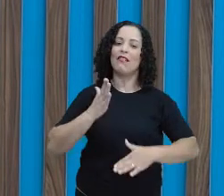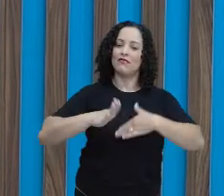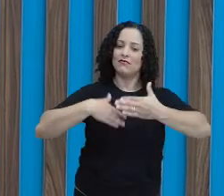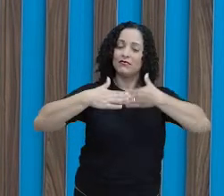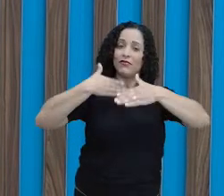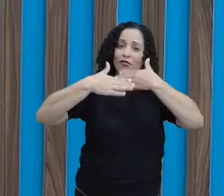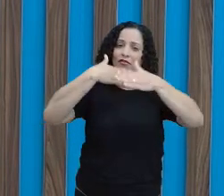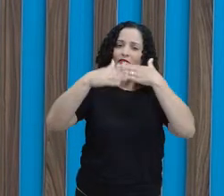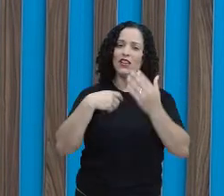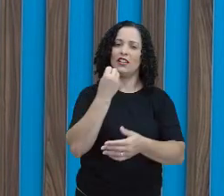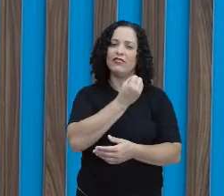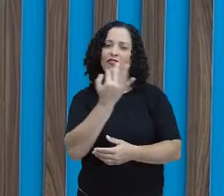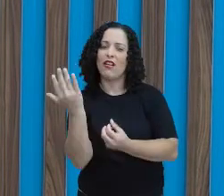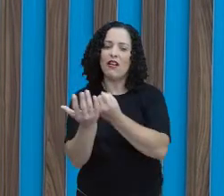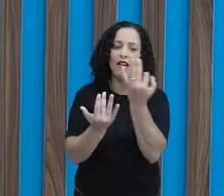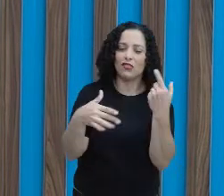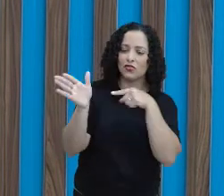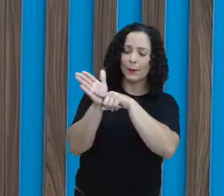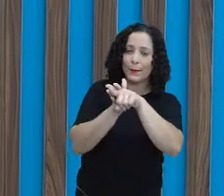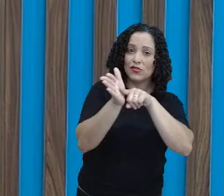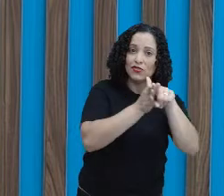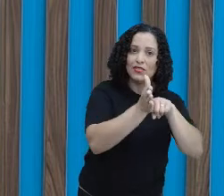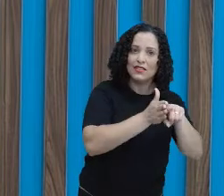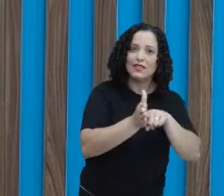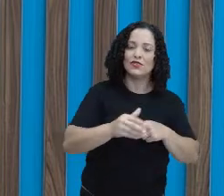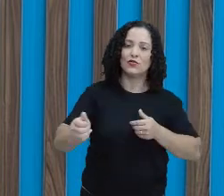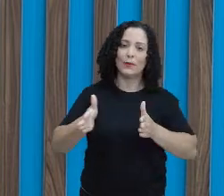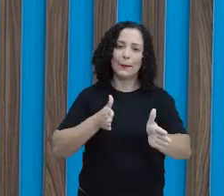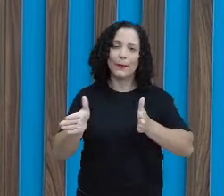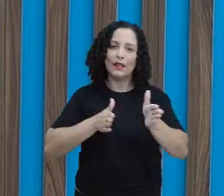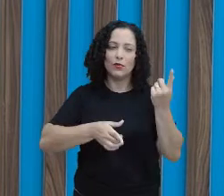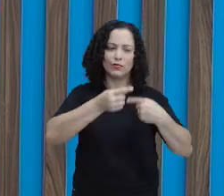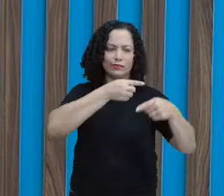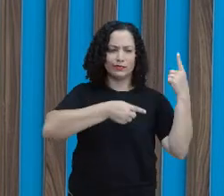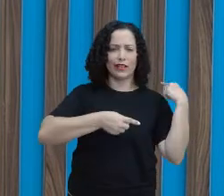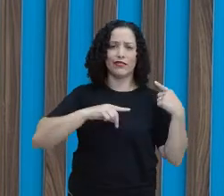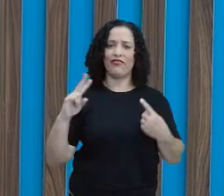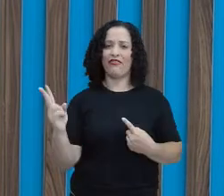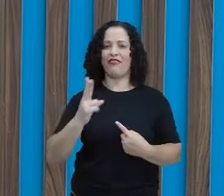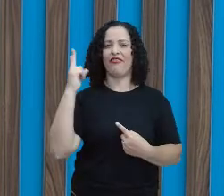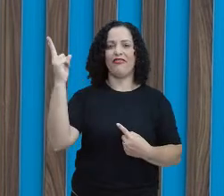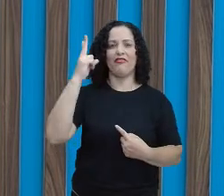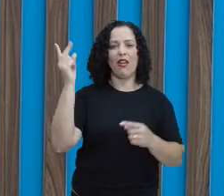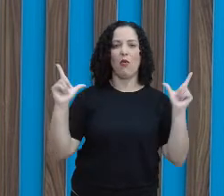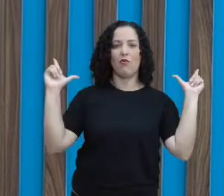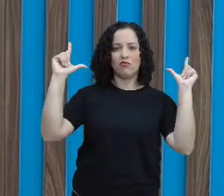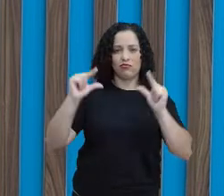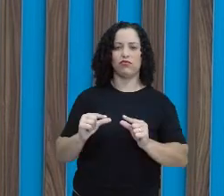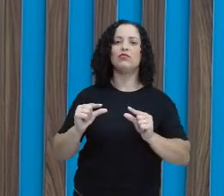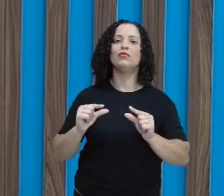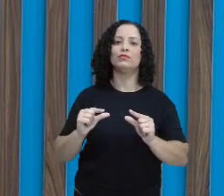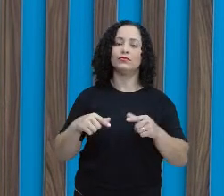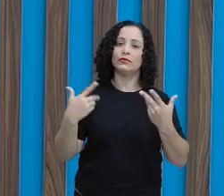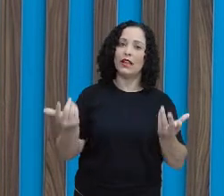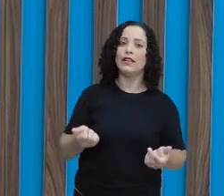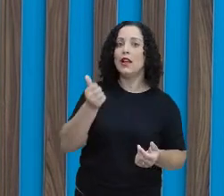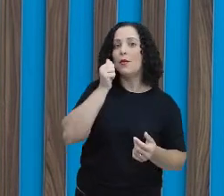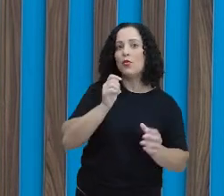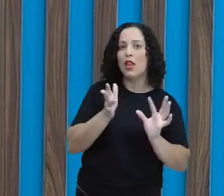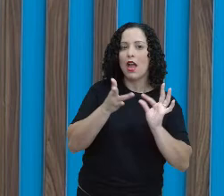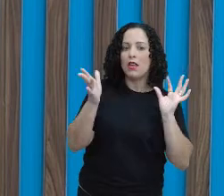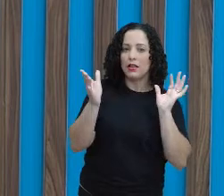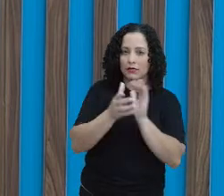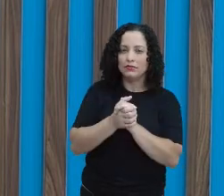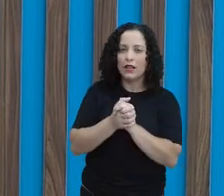aí muitas pesquisas. Numa época em que a mulher não era tão valorizada, ela se une ao marido, né, e mais um amigo aí do marido,